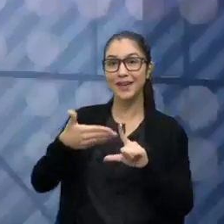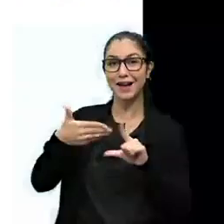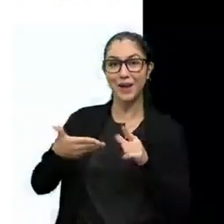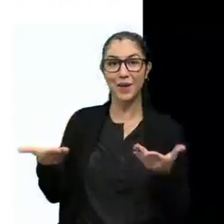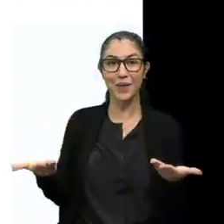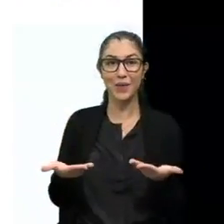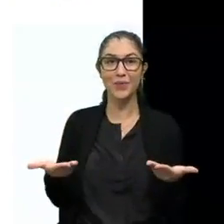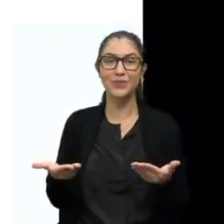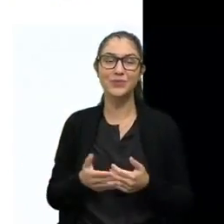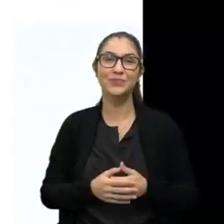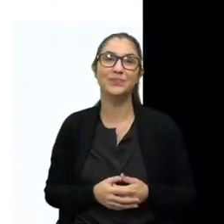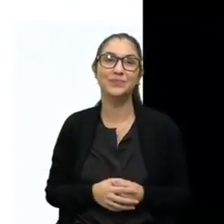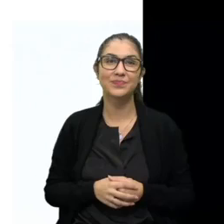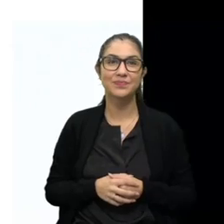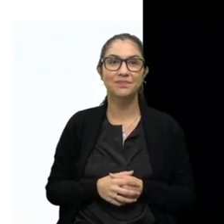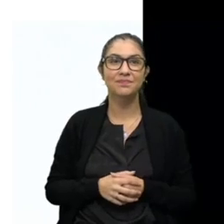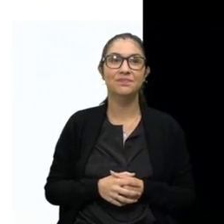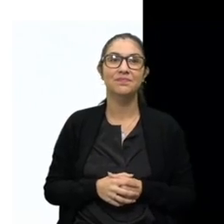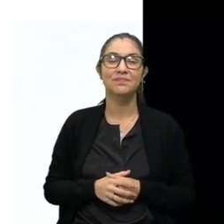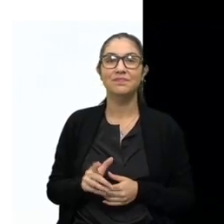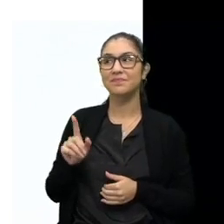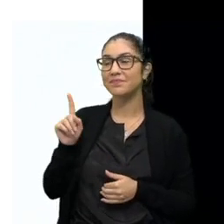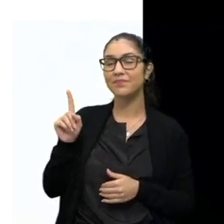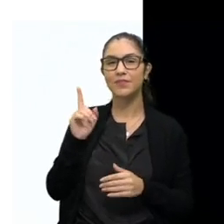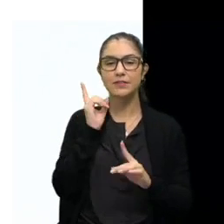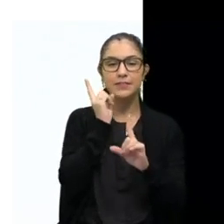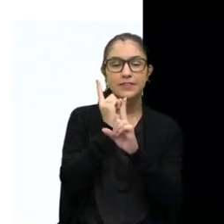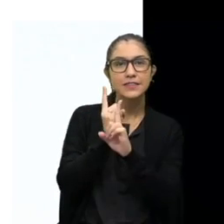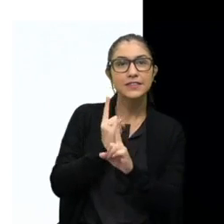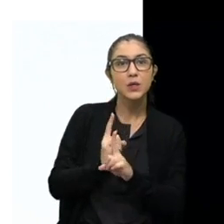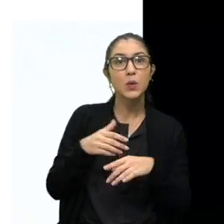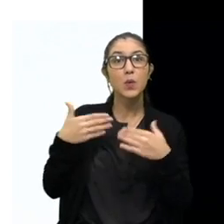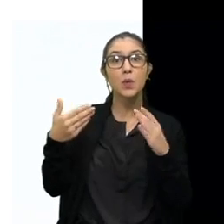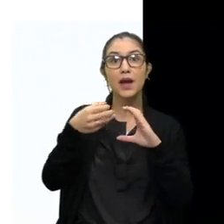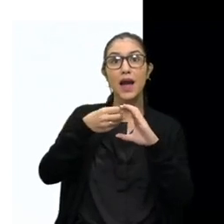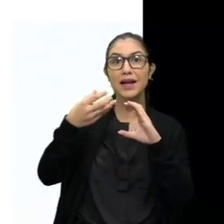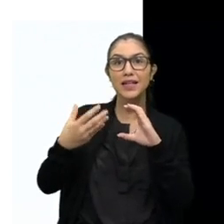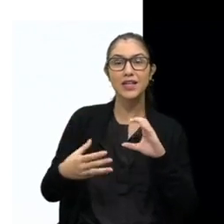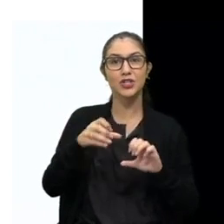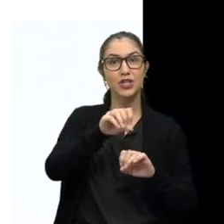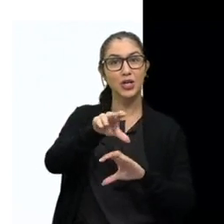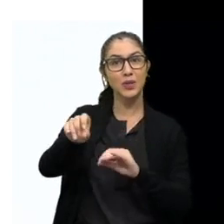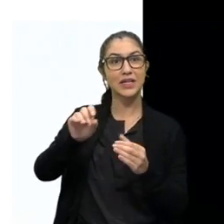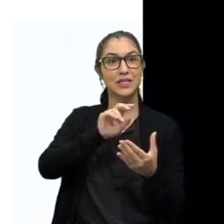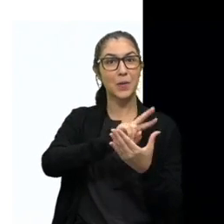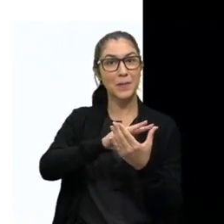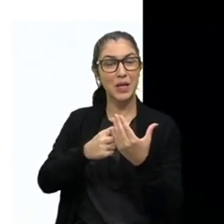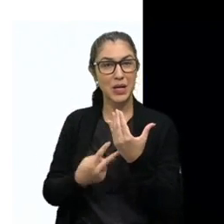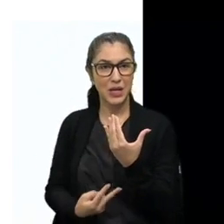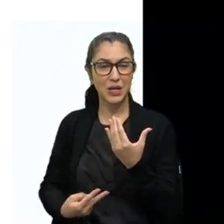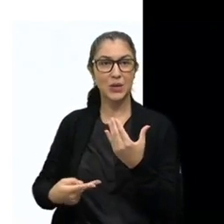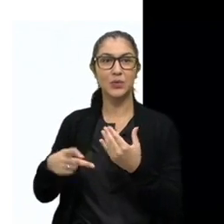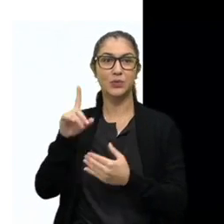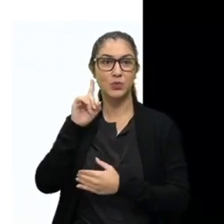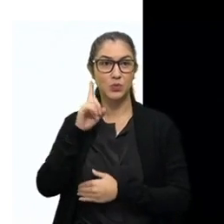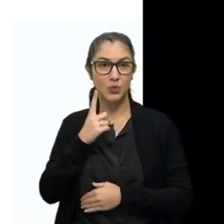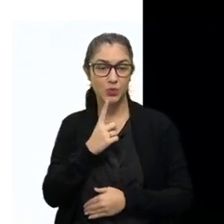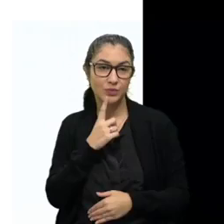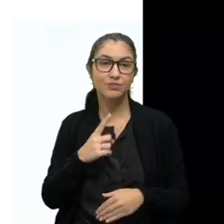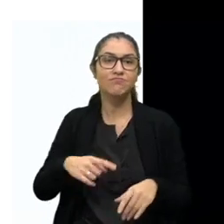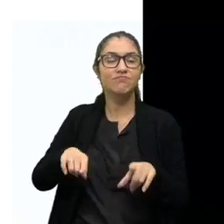teleaula, da nossa aula de hoje. Olha lá, nós vamos identificar as características da educação bilíngue para surdos e nós